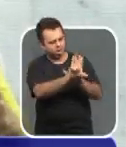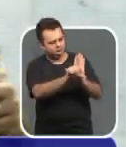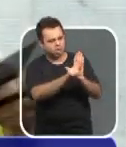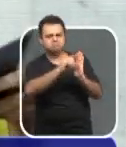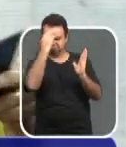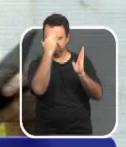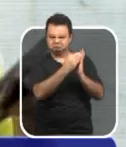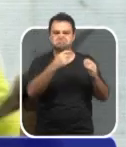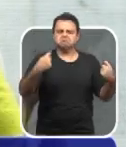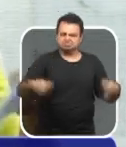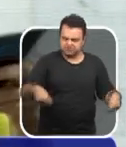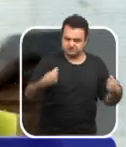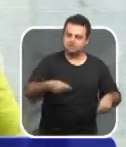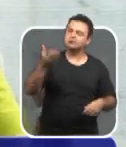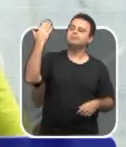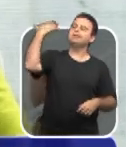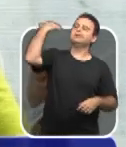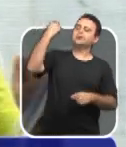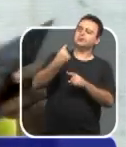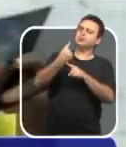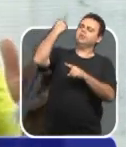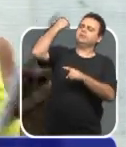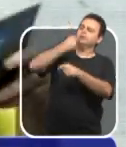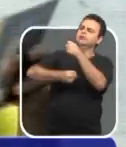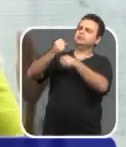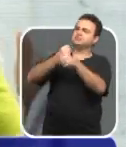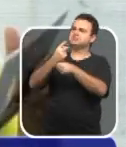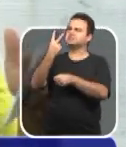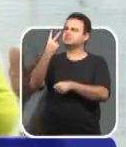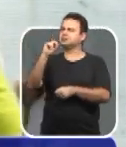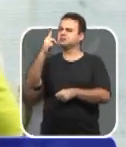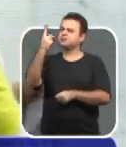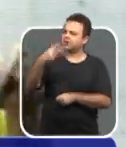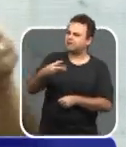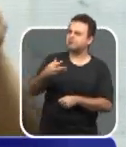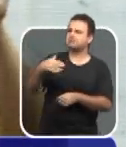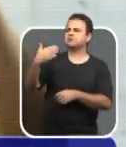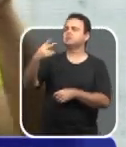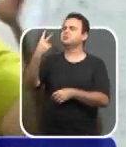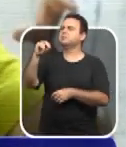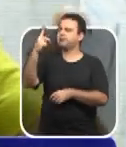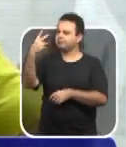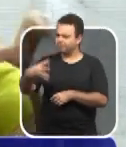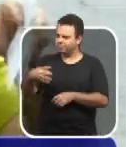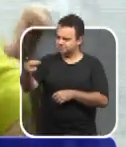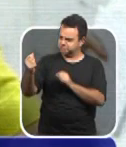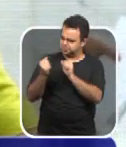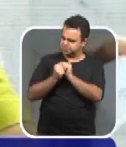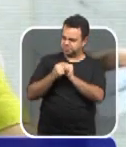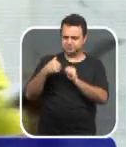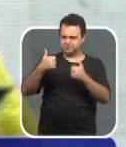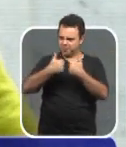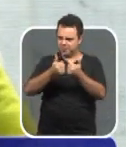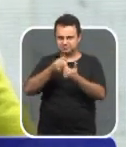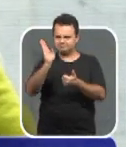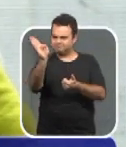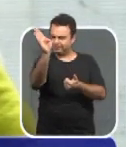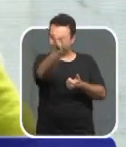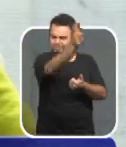lá no começo, assim, sua primeira legislatura, 2013, 2014, a gente saiu para colar os adesivos no ônibus,